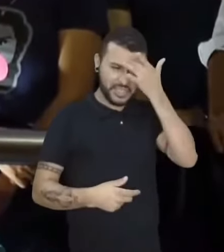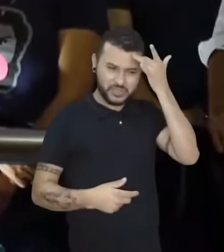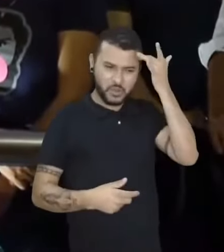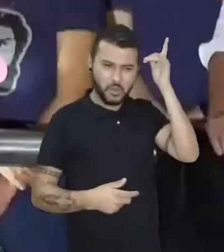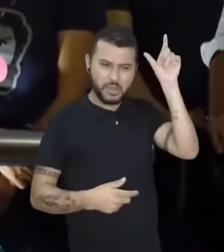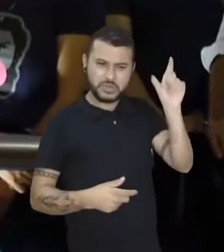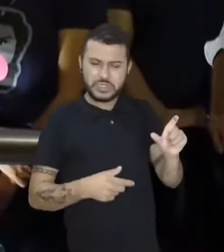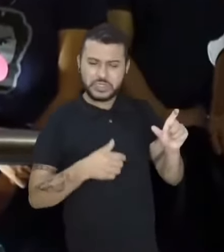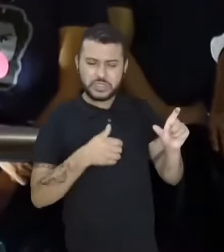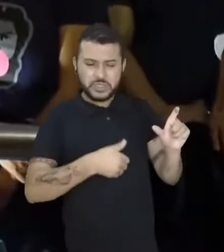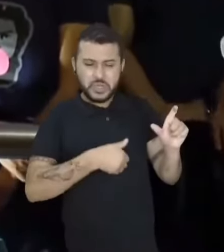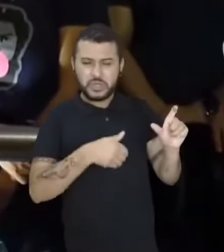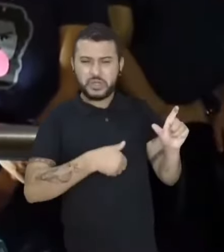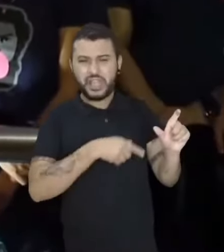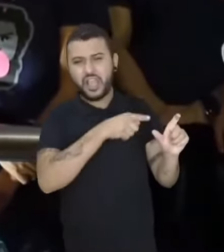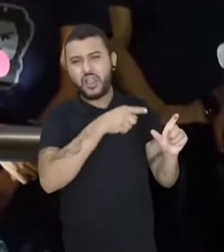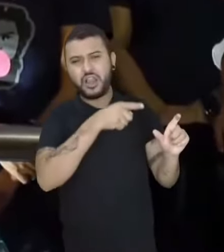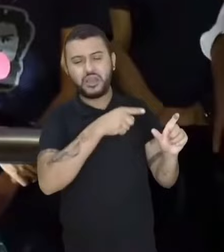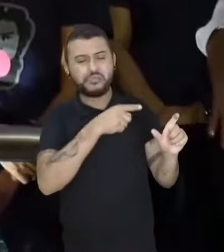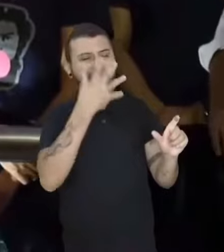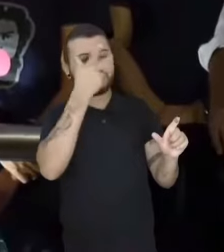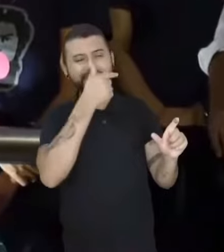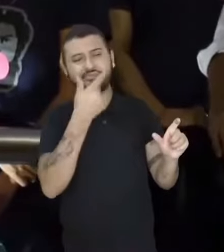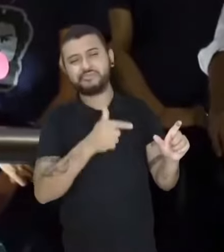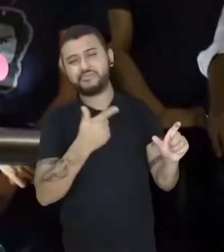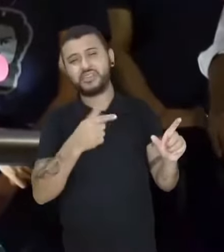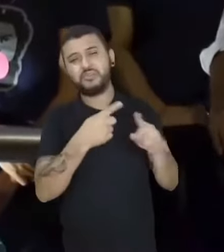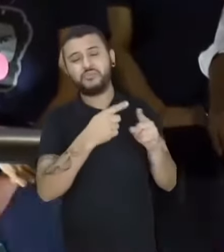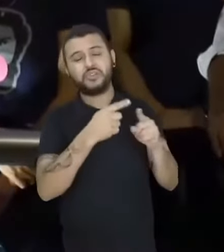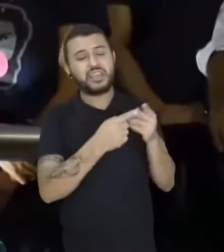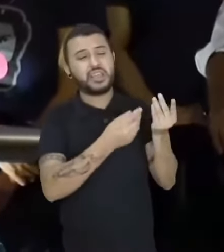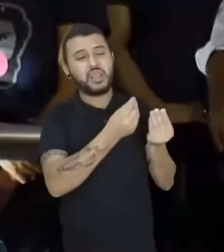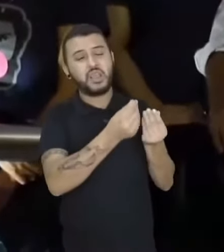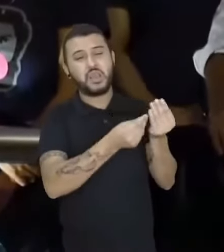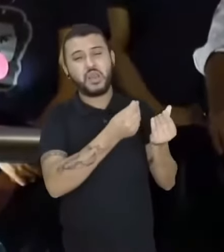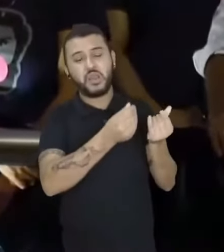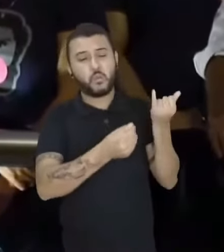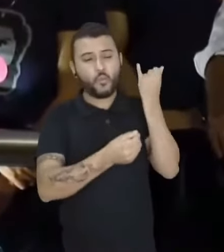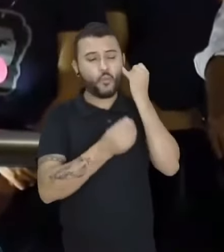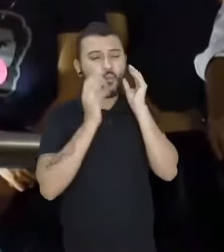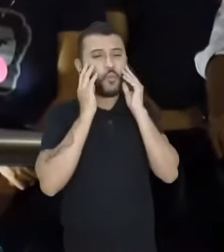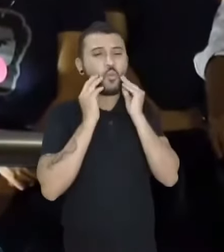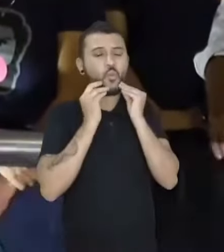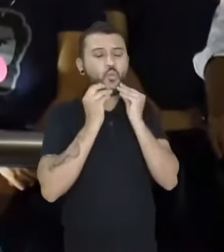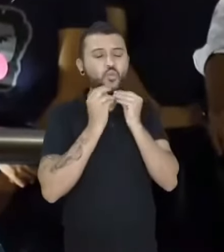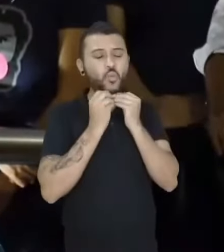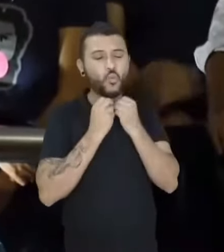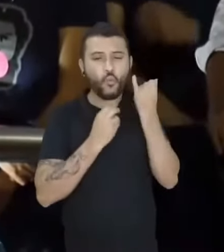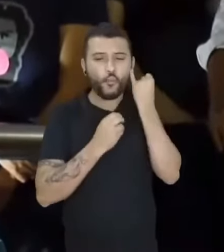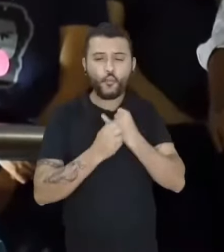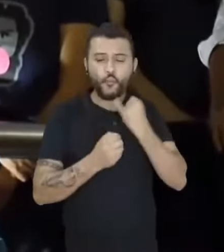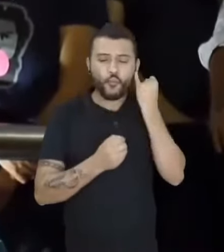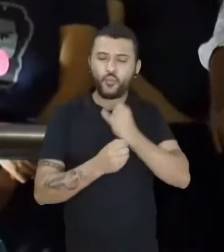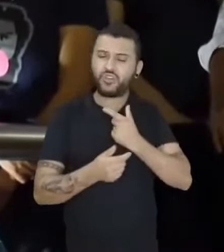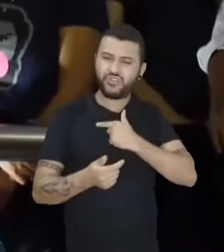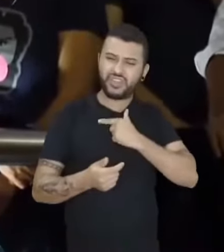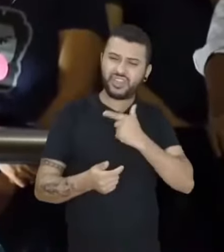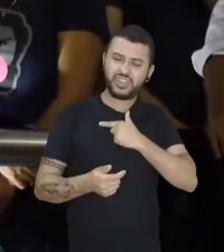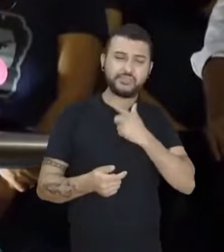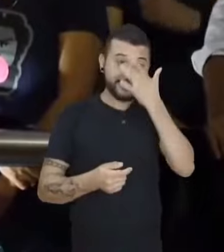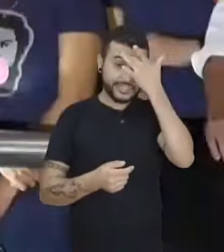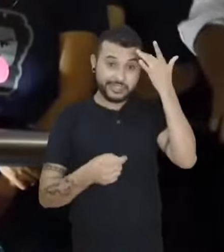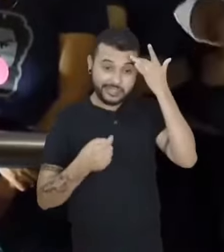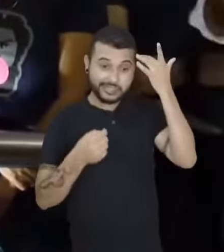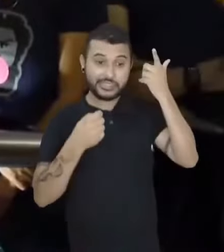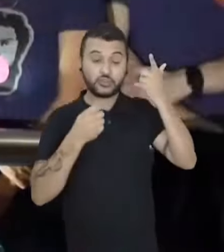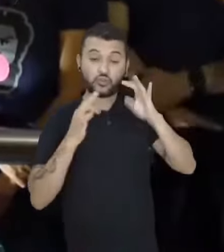está passando fome, ela não pode ficar bonita, porque a fome vai desfigurando a face dela. Todo mundo tem o direito de comer